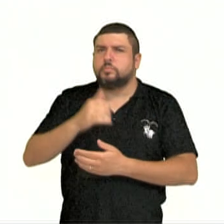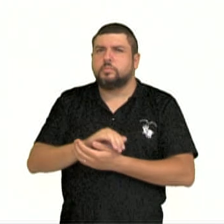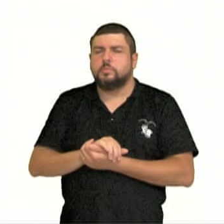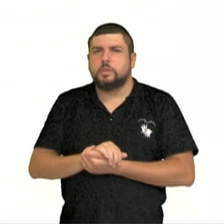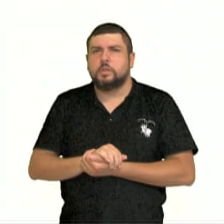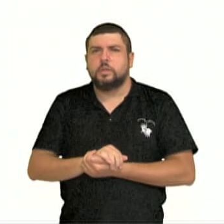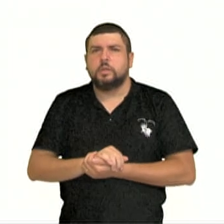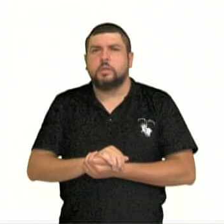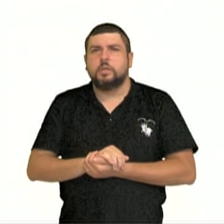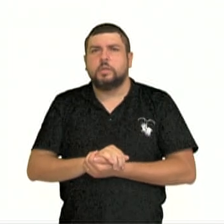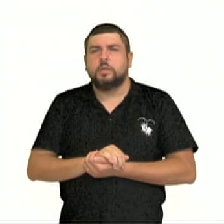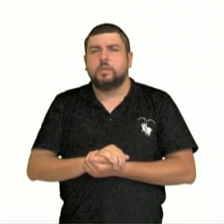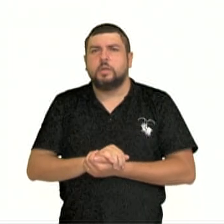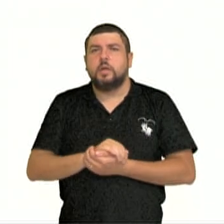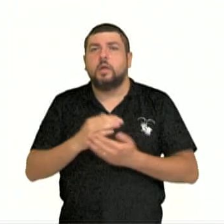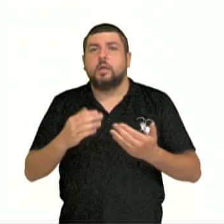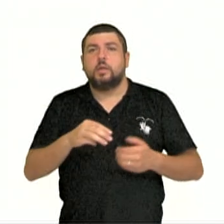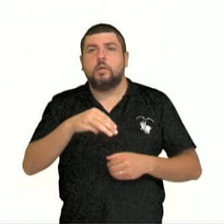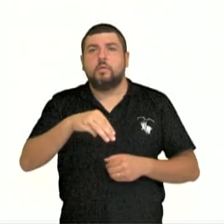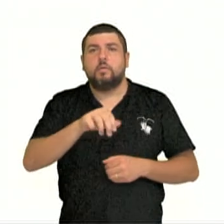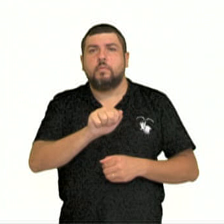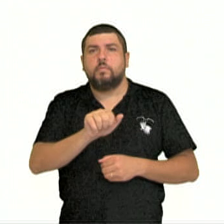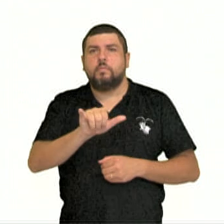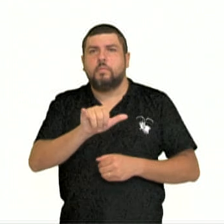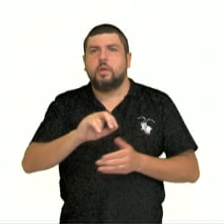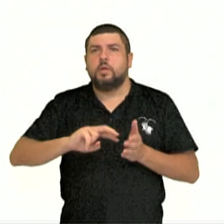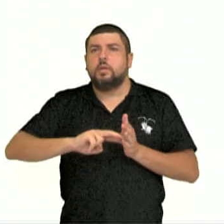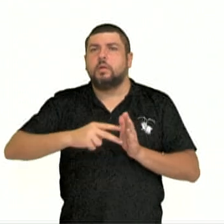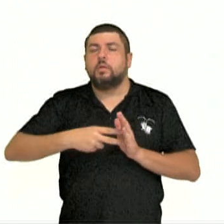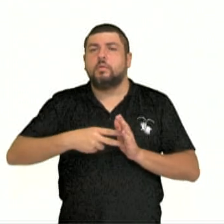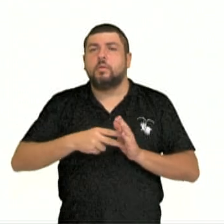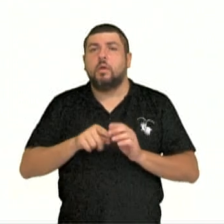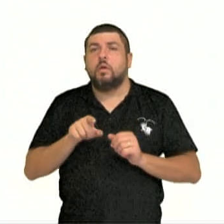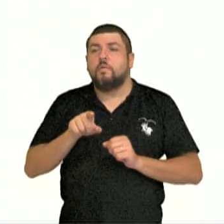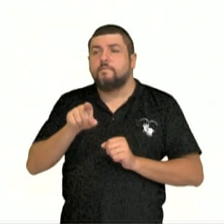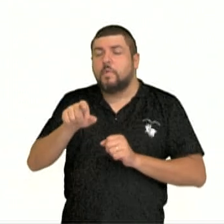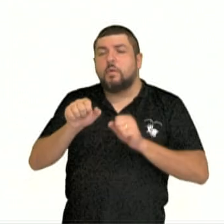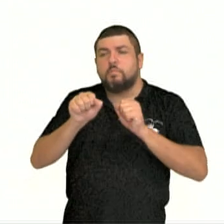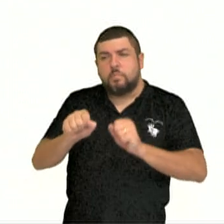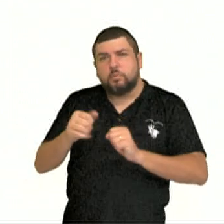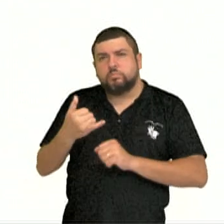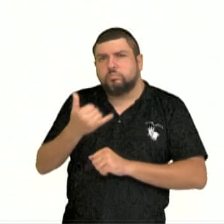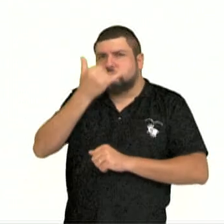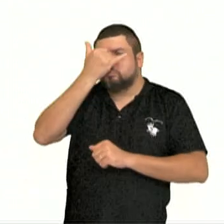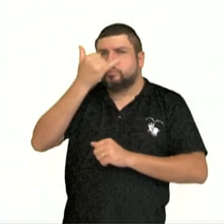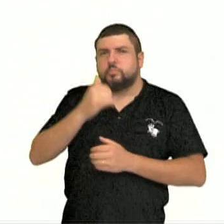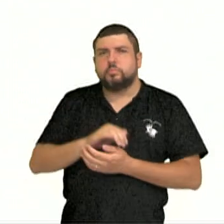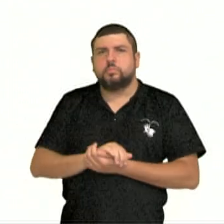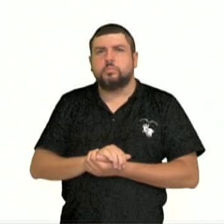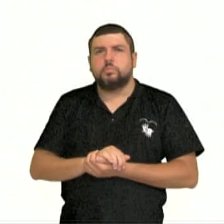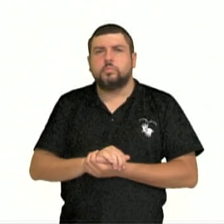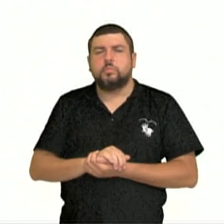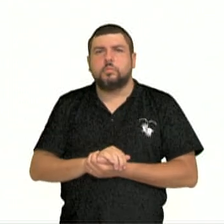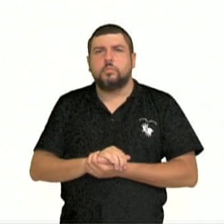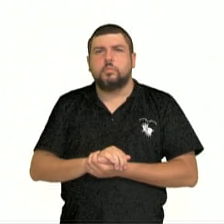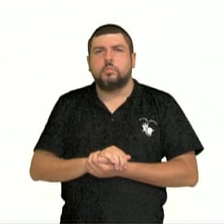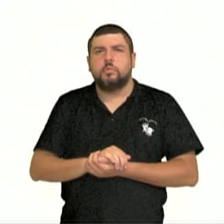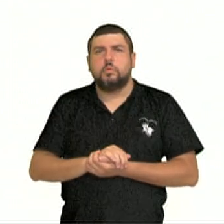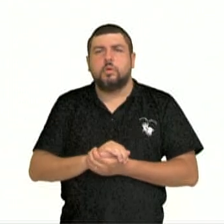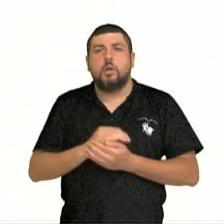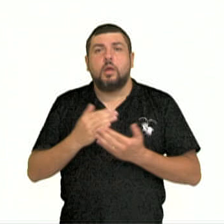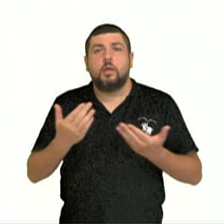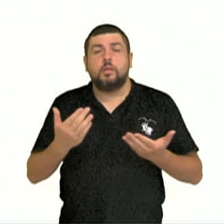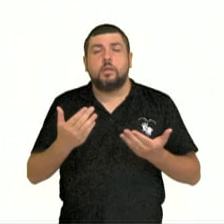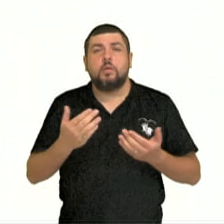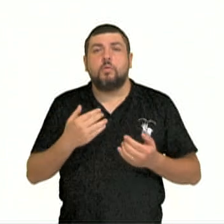é utilizado para expressar possibilidade, porque ele diz, você pode tropeçar também. Então, enquanto você aponta os